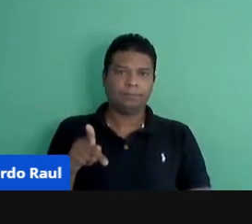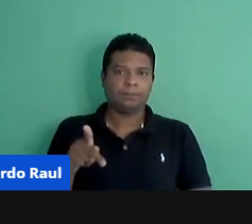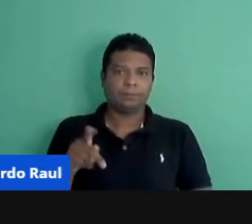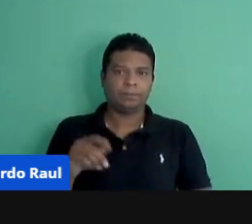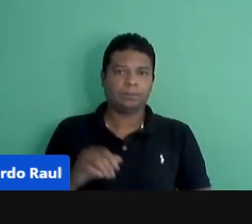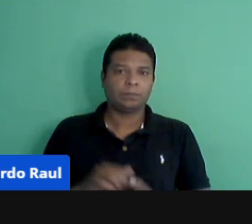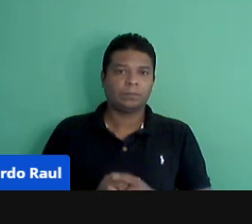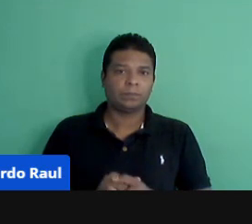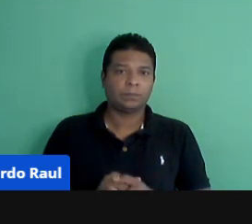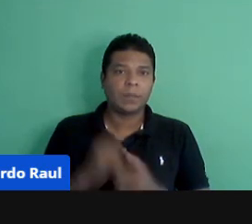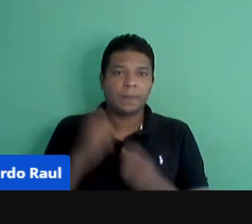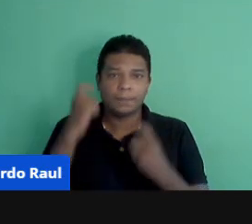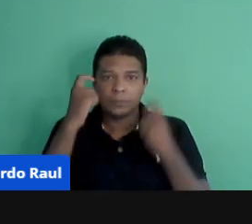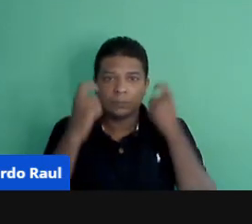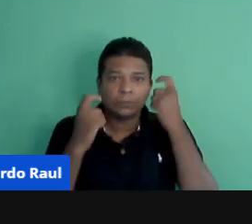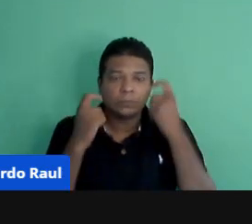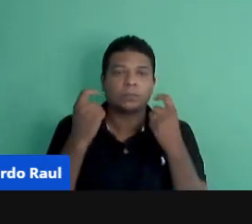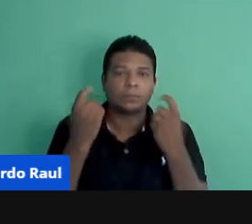essa preocupação.